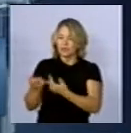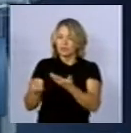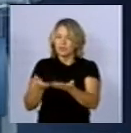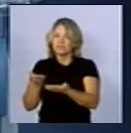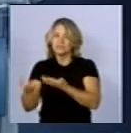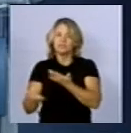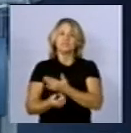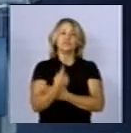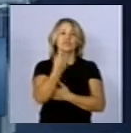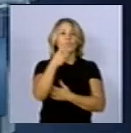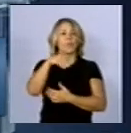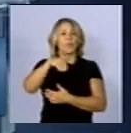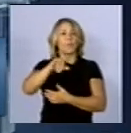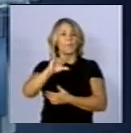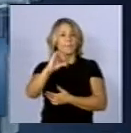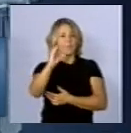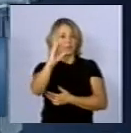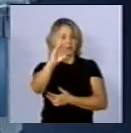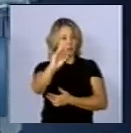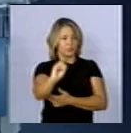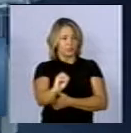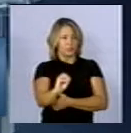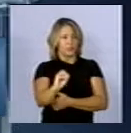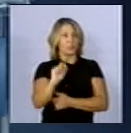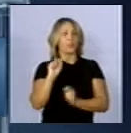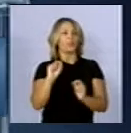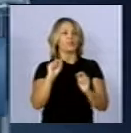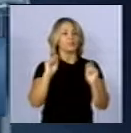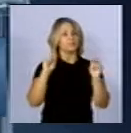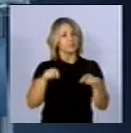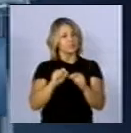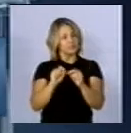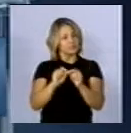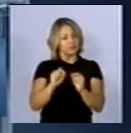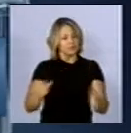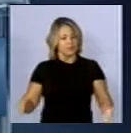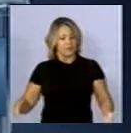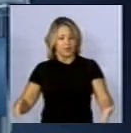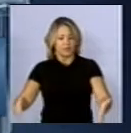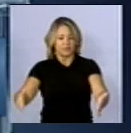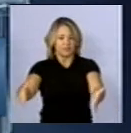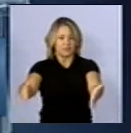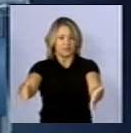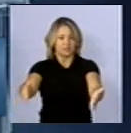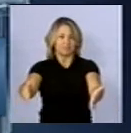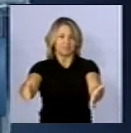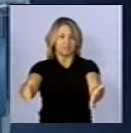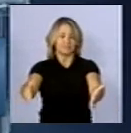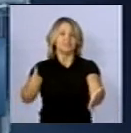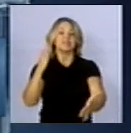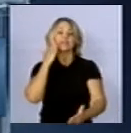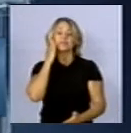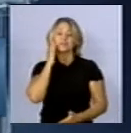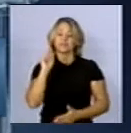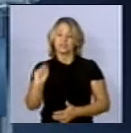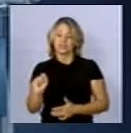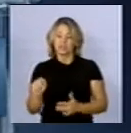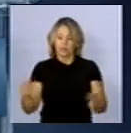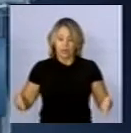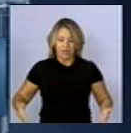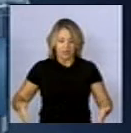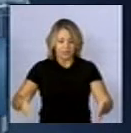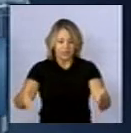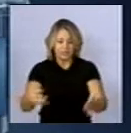de microtesla O que teria que ser feito com esta faixa né identificamos aí que essa faixa que hoje é de